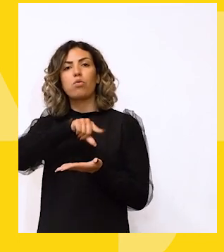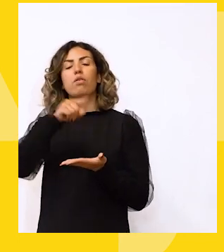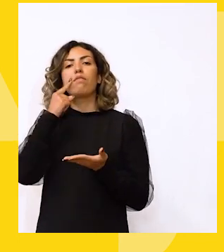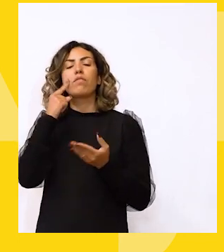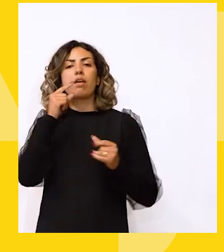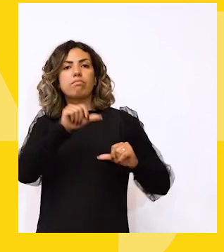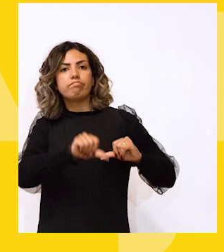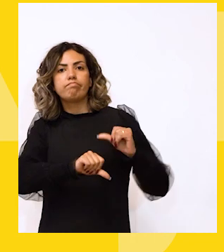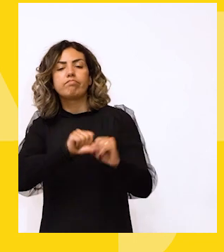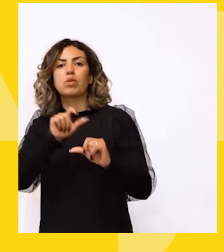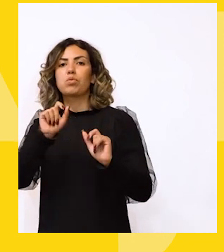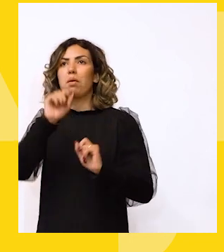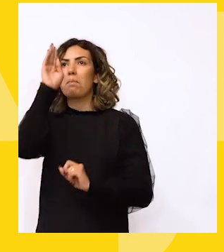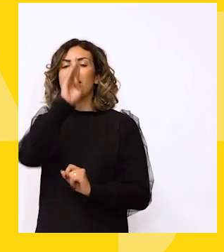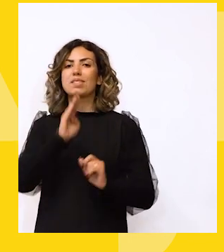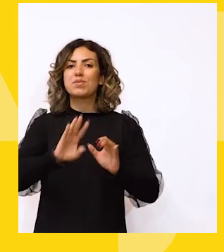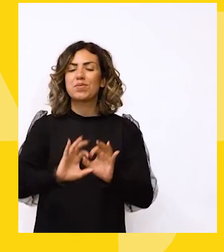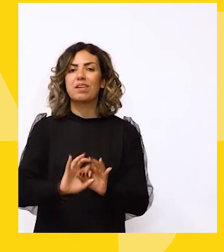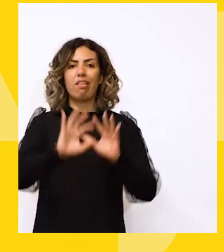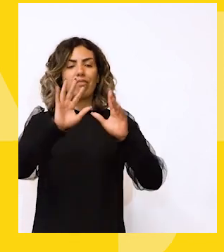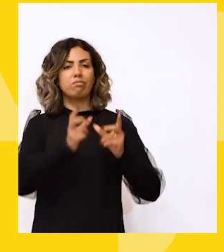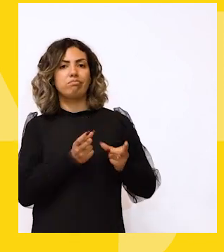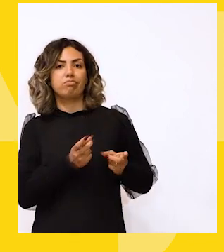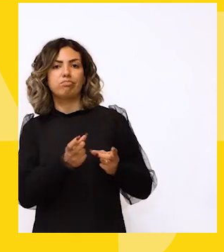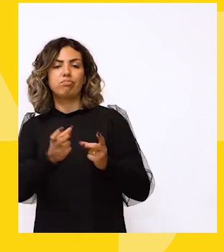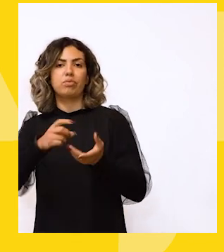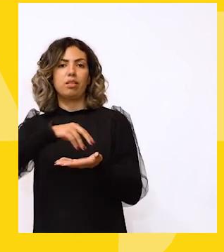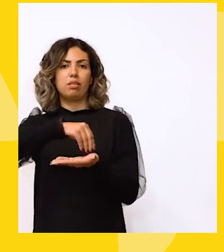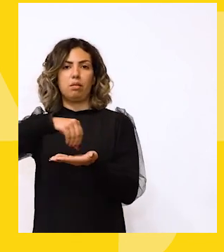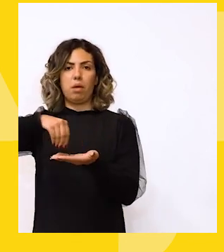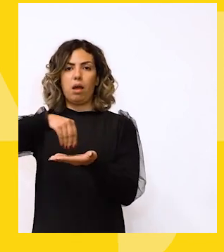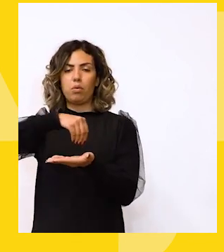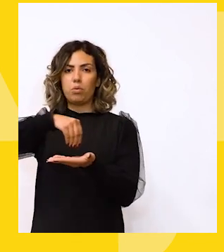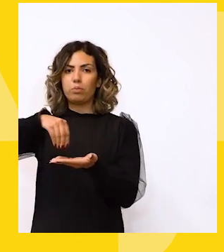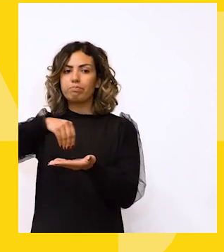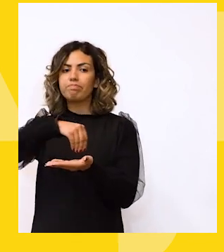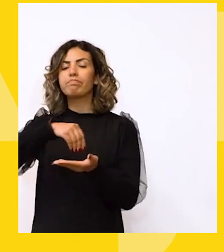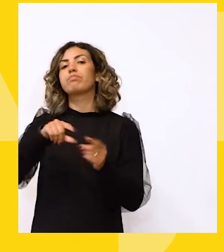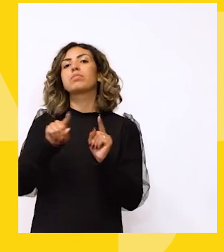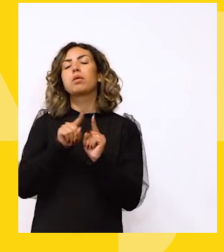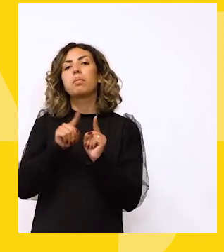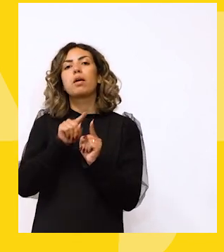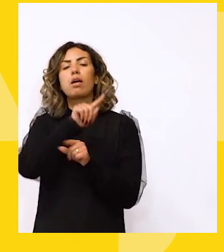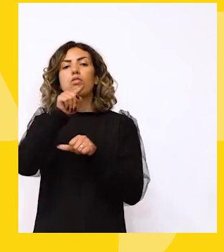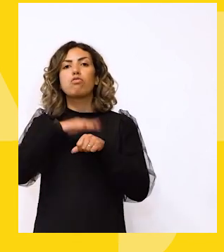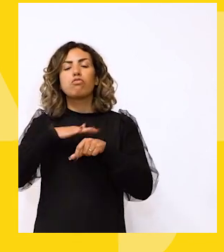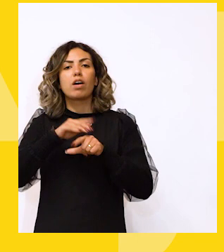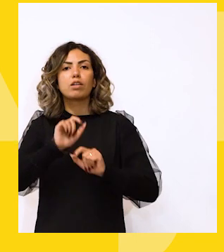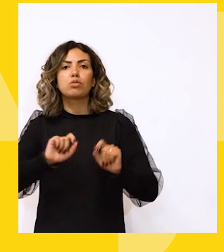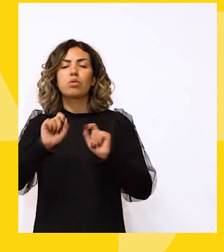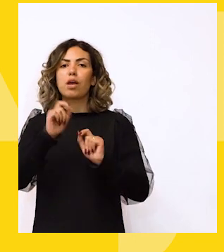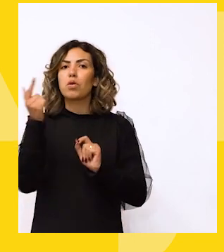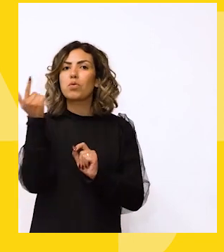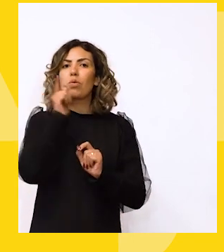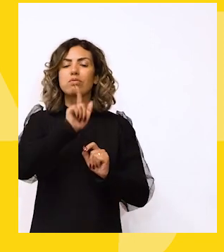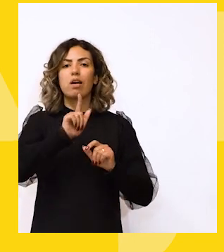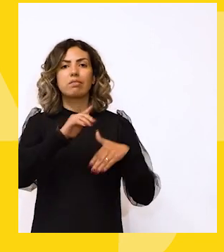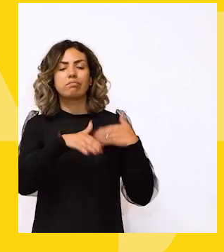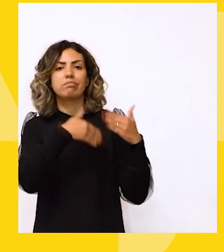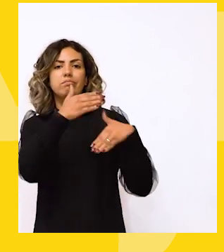uma transição para o Brasil livre de produção comercial de tabaco de tabaco e ação de sustentabilidade promover a transição ecológica